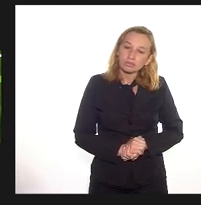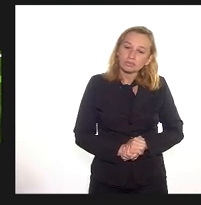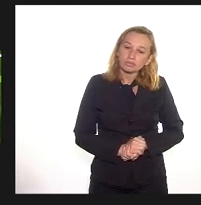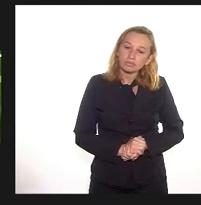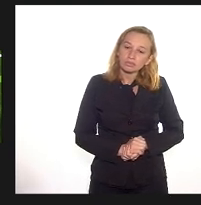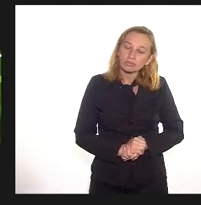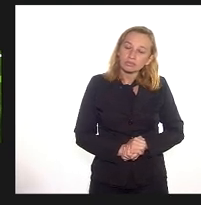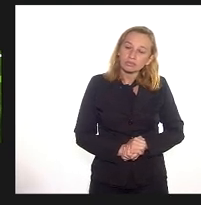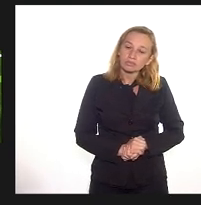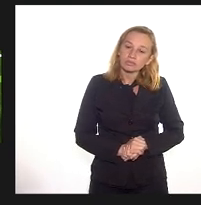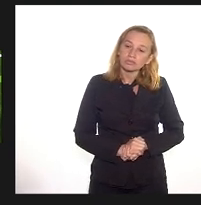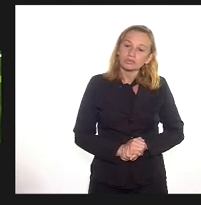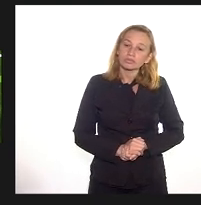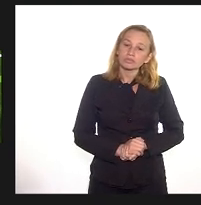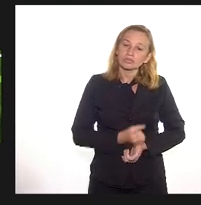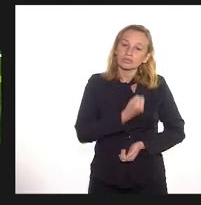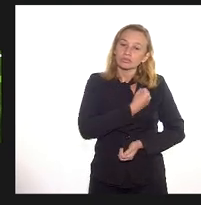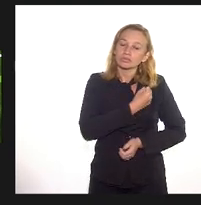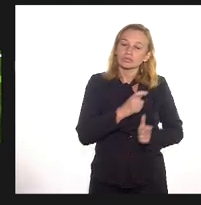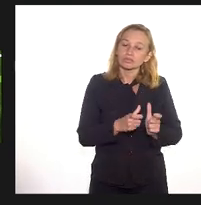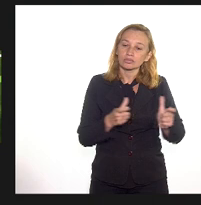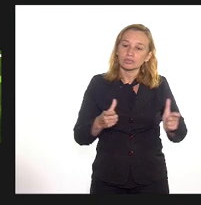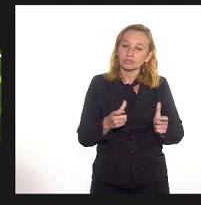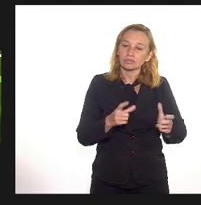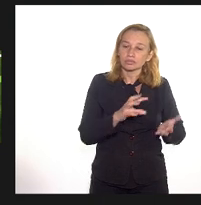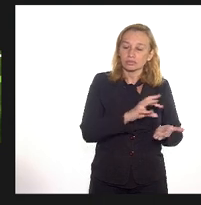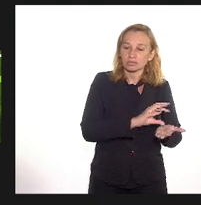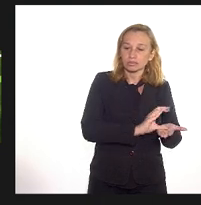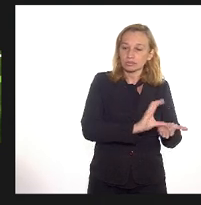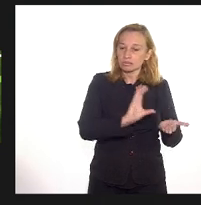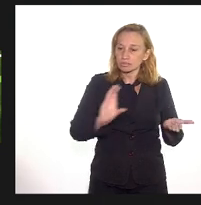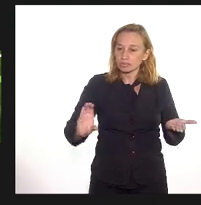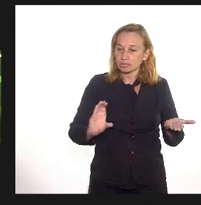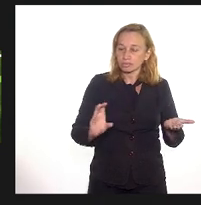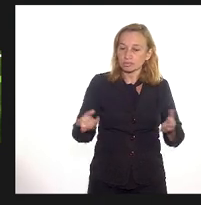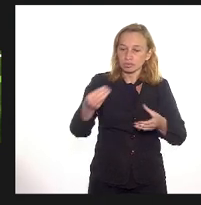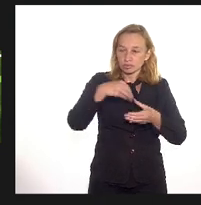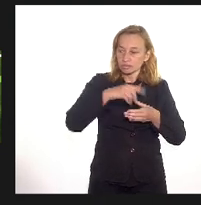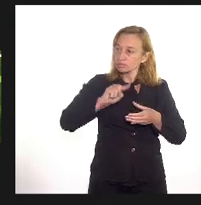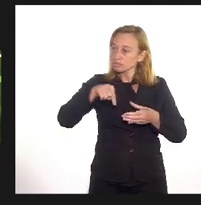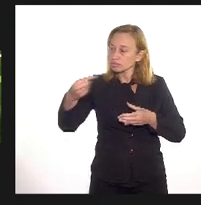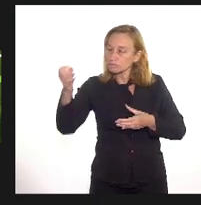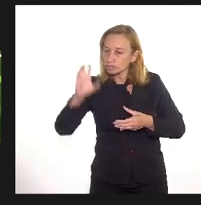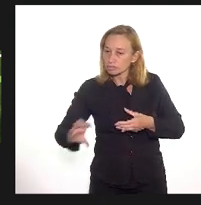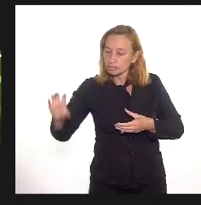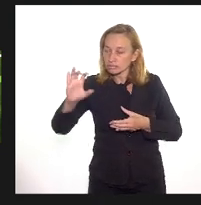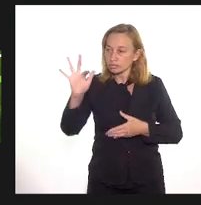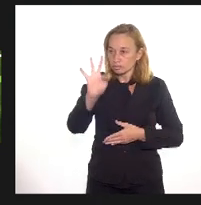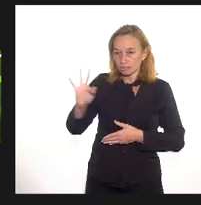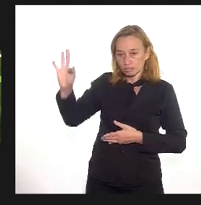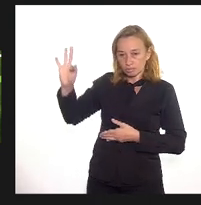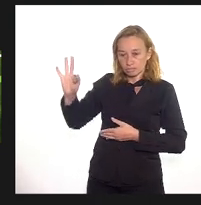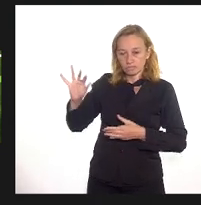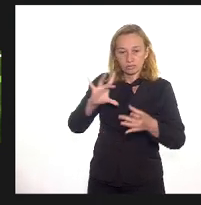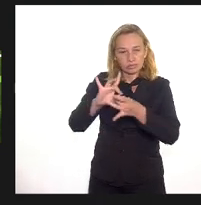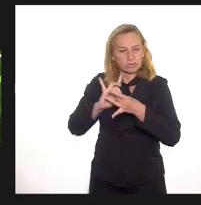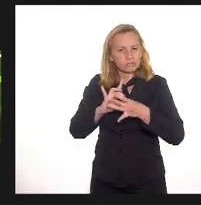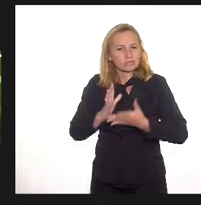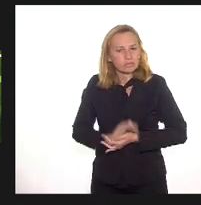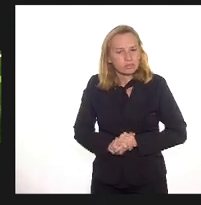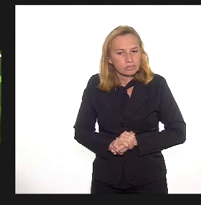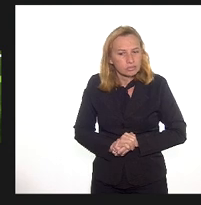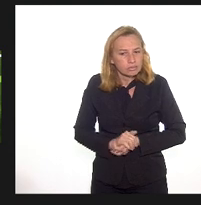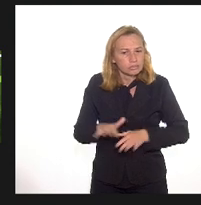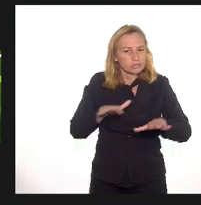a proporção dessa movimentação interna e dessa movimentação para outros estados da federação, outras unidades da federação, porque